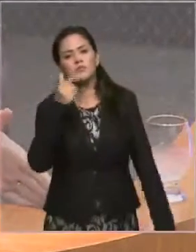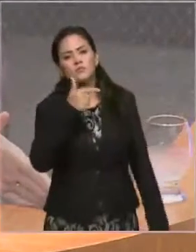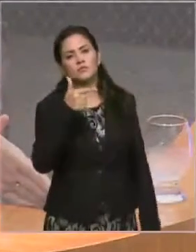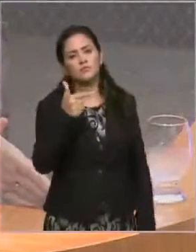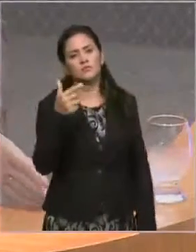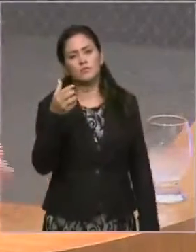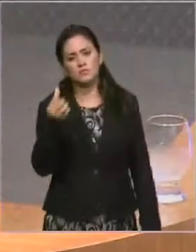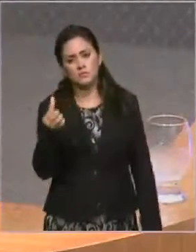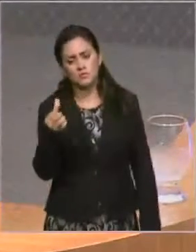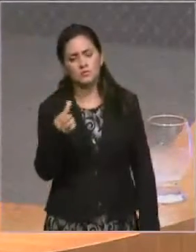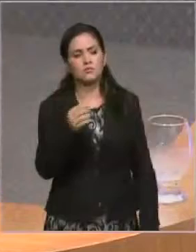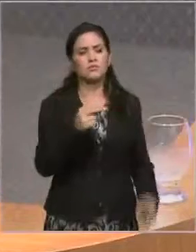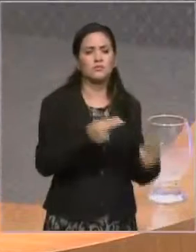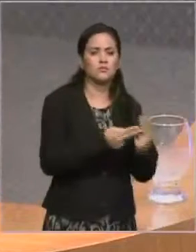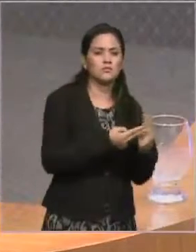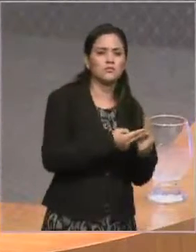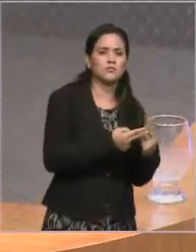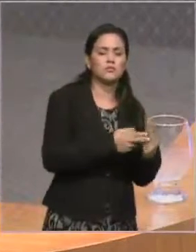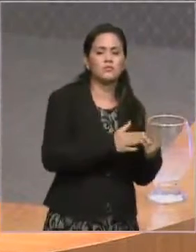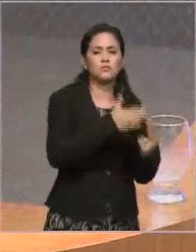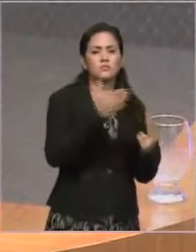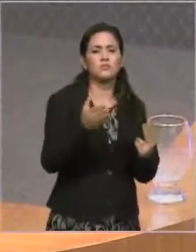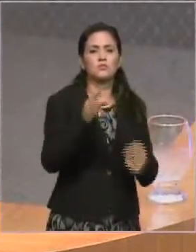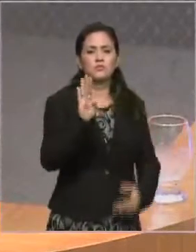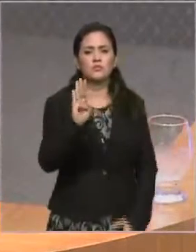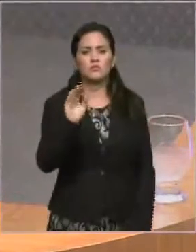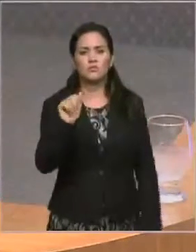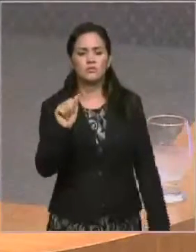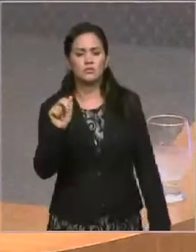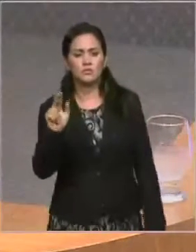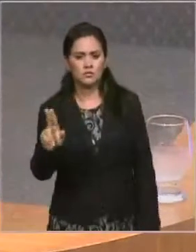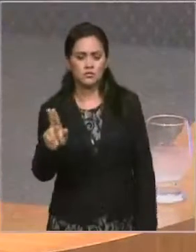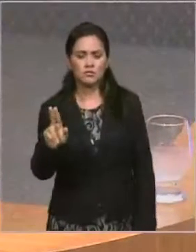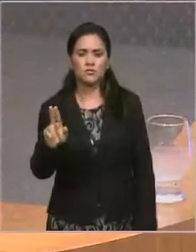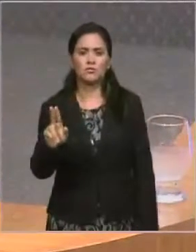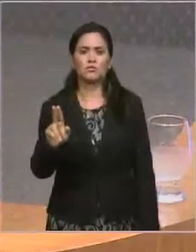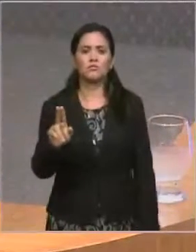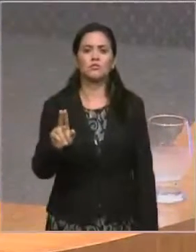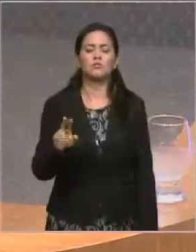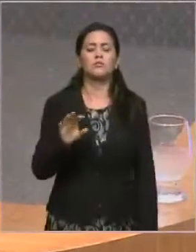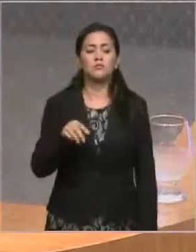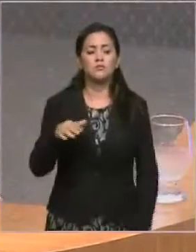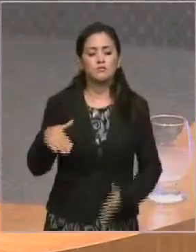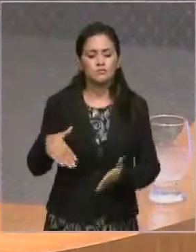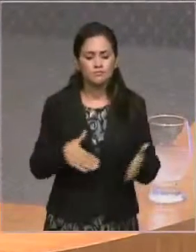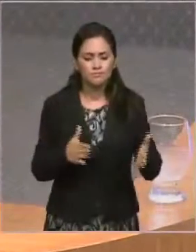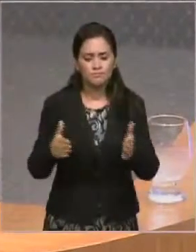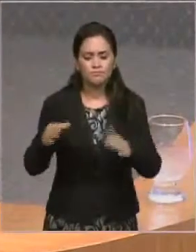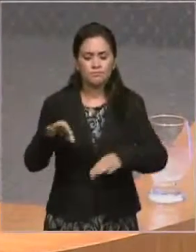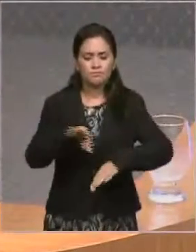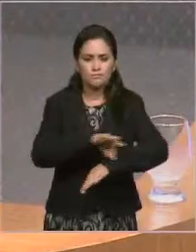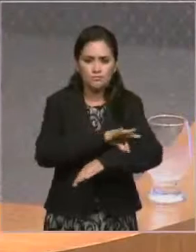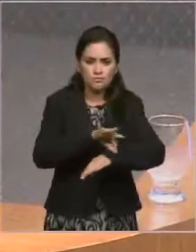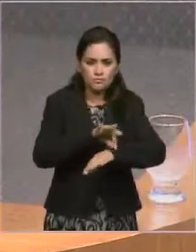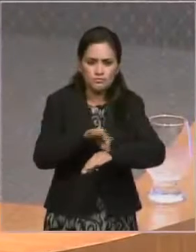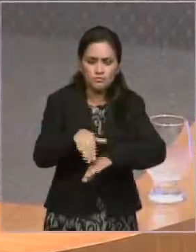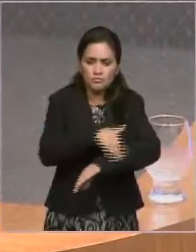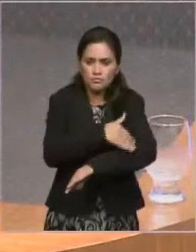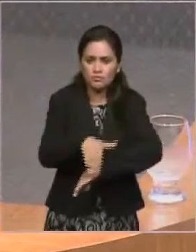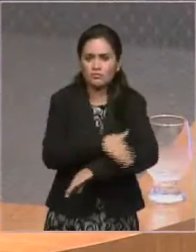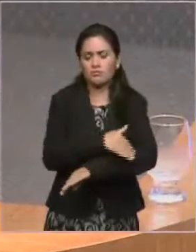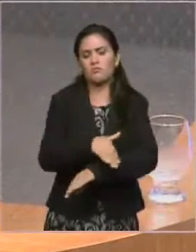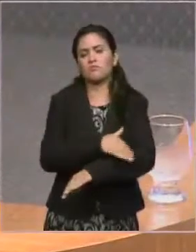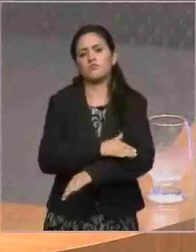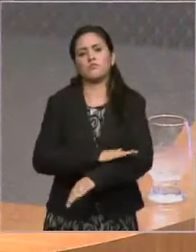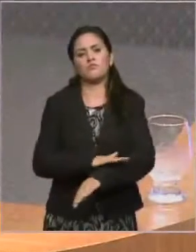Timon até depois do Baú, que liga Presidente Dutra, ser asfaltada. Foi feita uma licitação, houve o